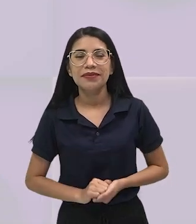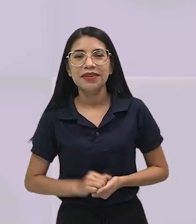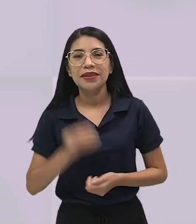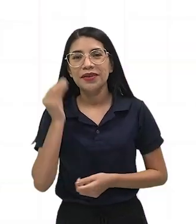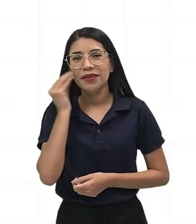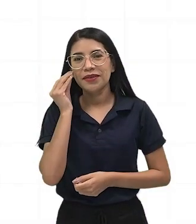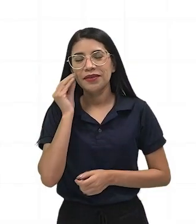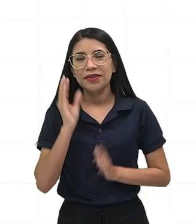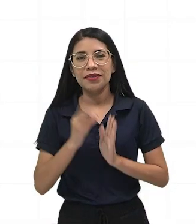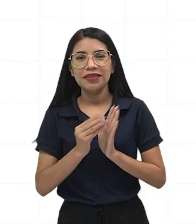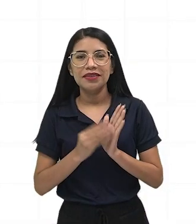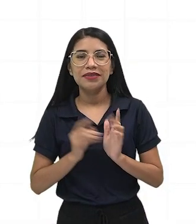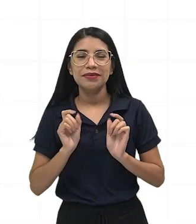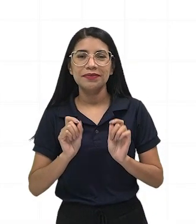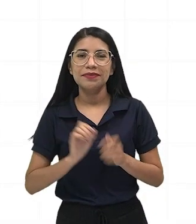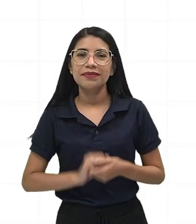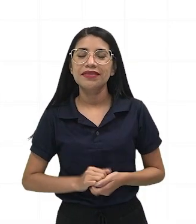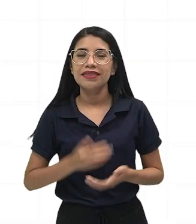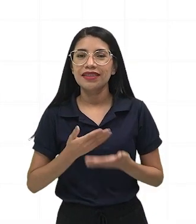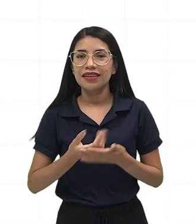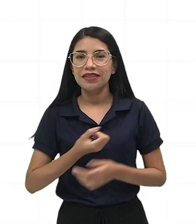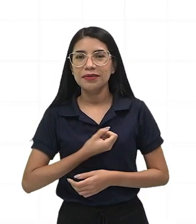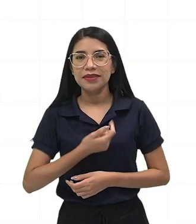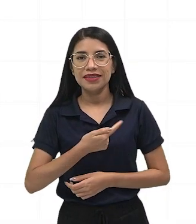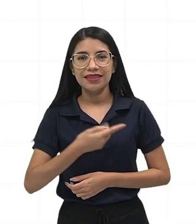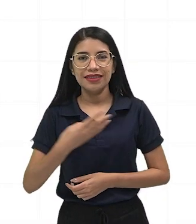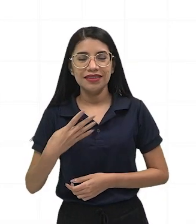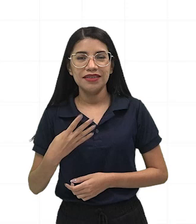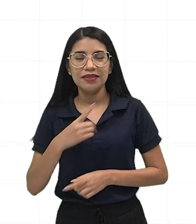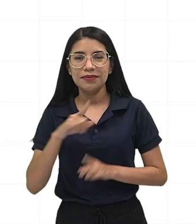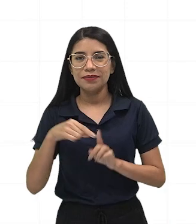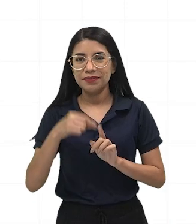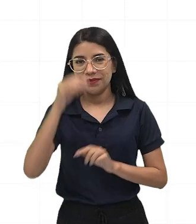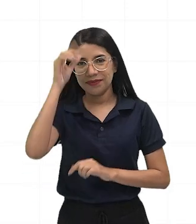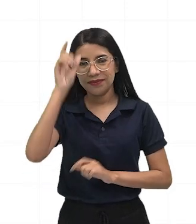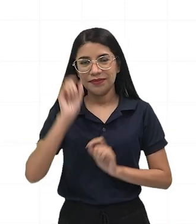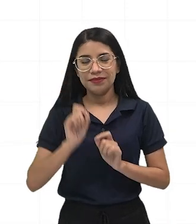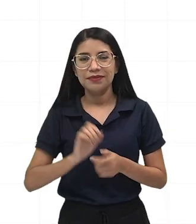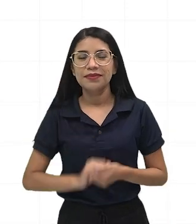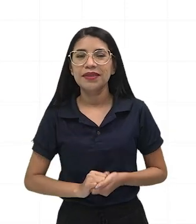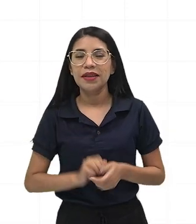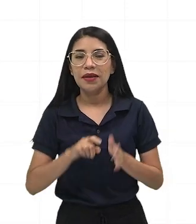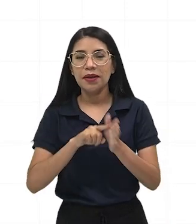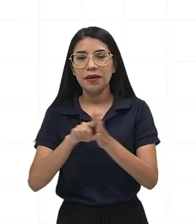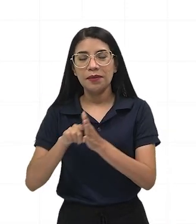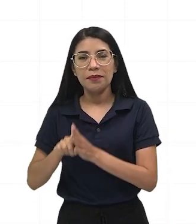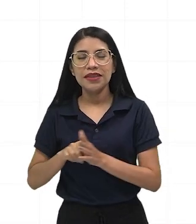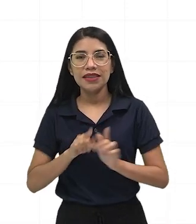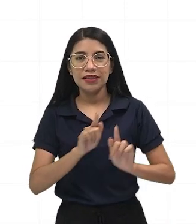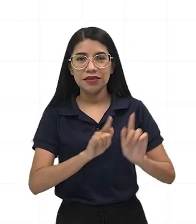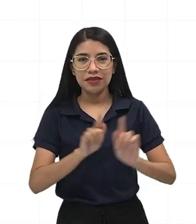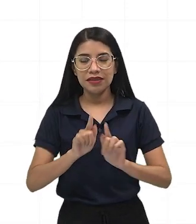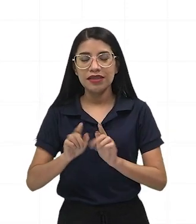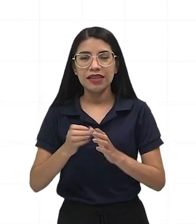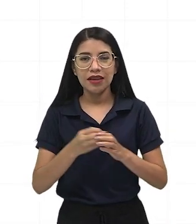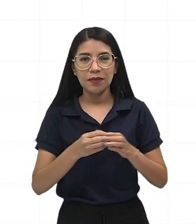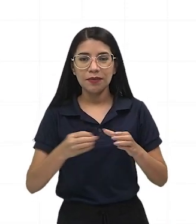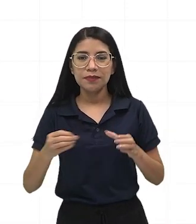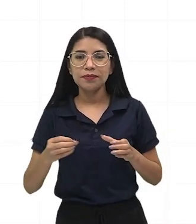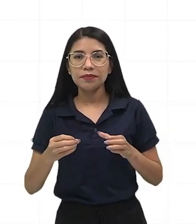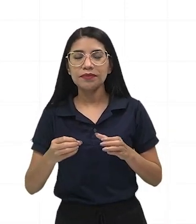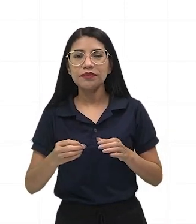o que temos. Aula 74, objeto de conhecimento, pesquisa censitária ou